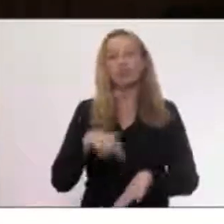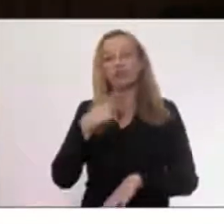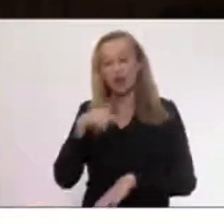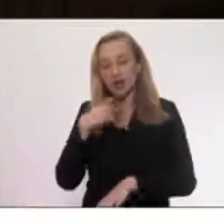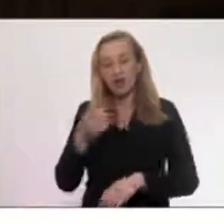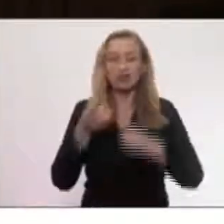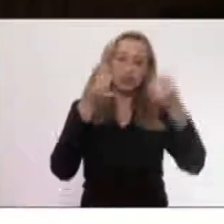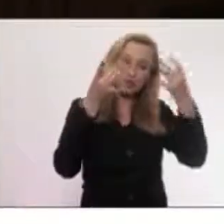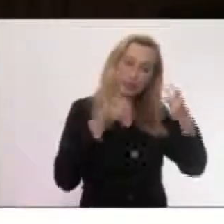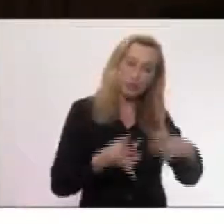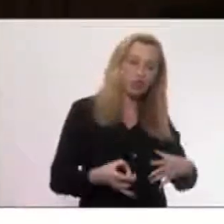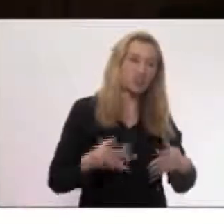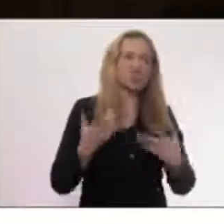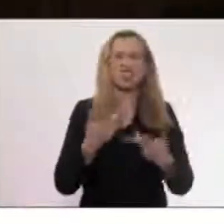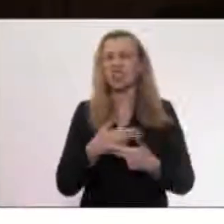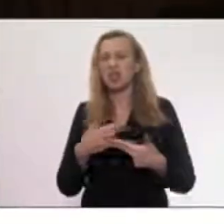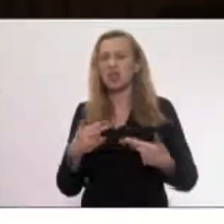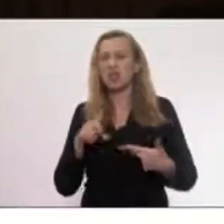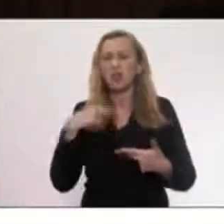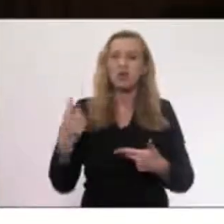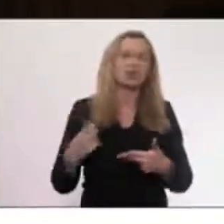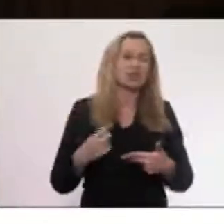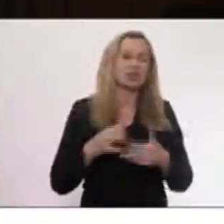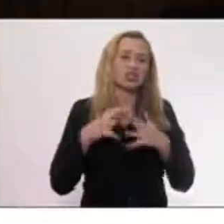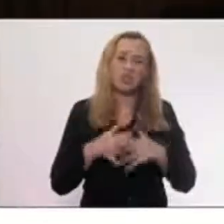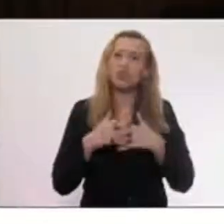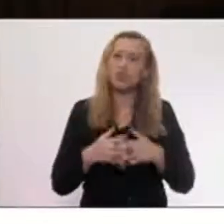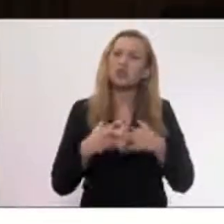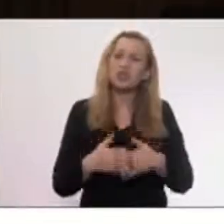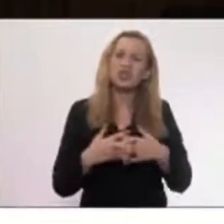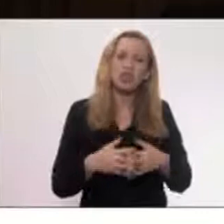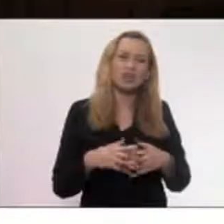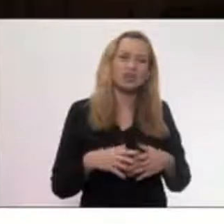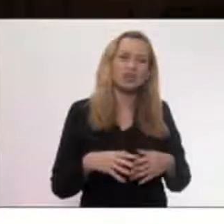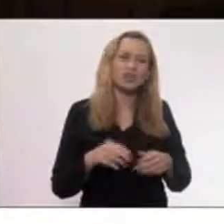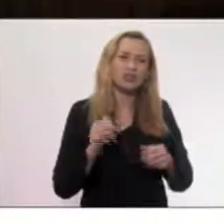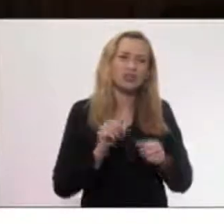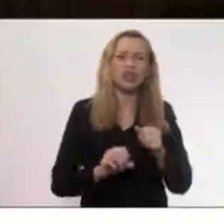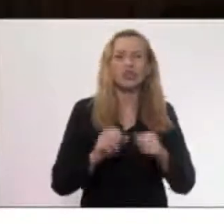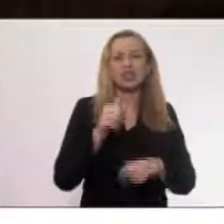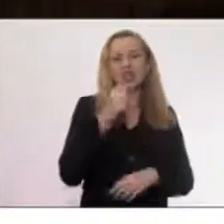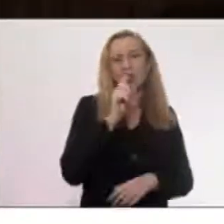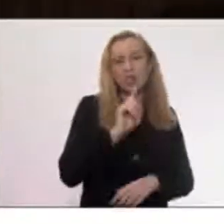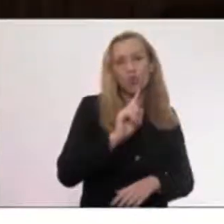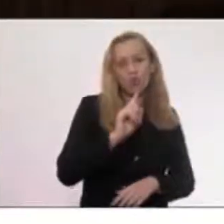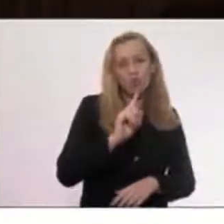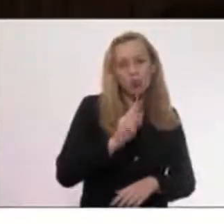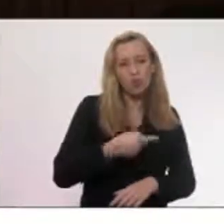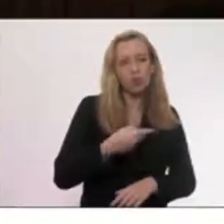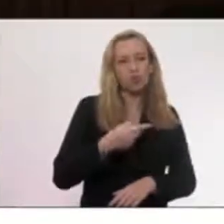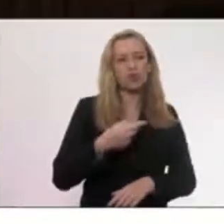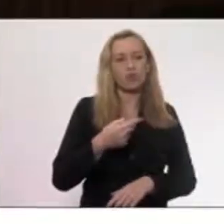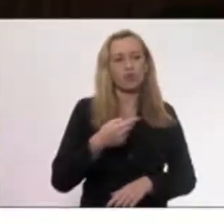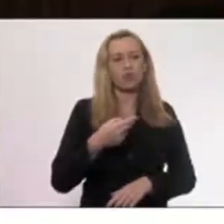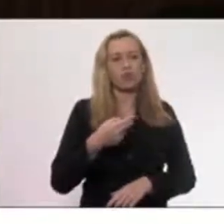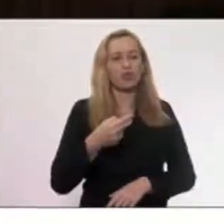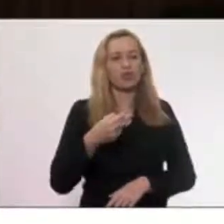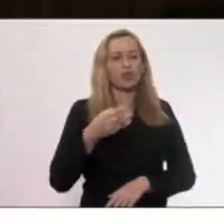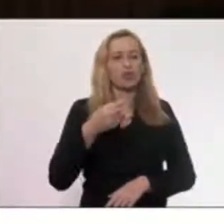confusão, desinformação que foi feito, na casa de 1,7 bilhões